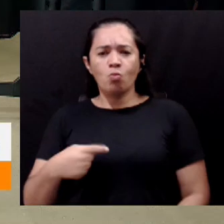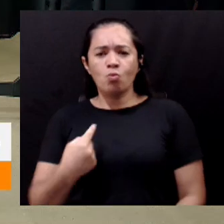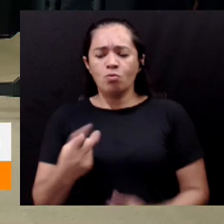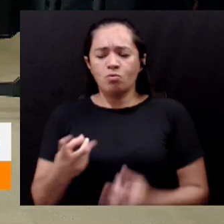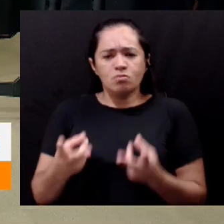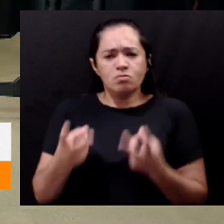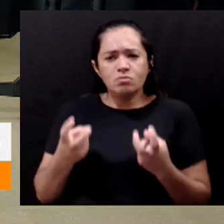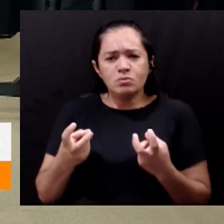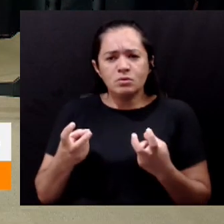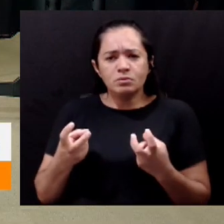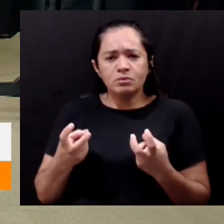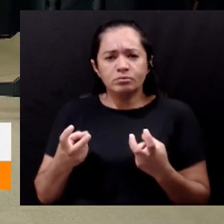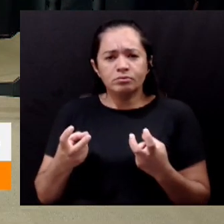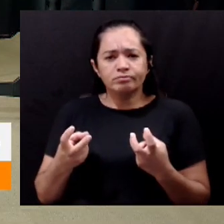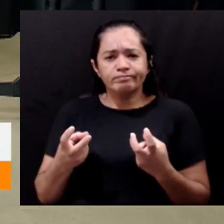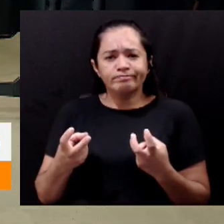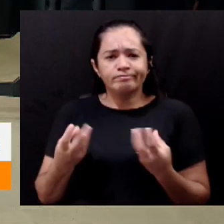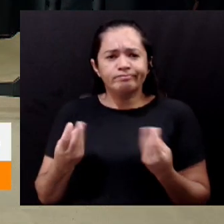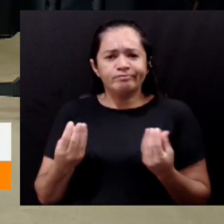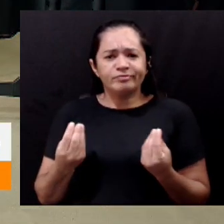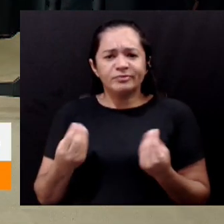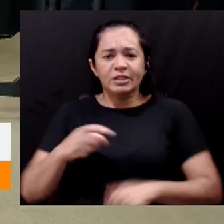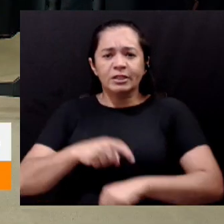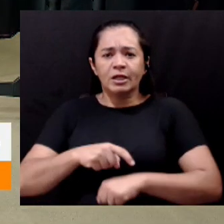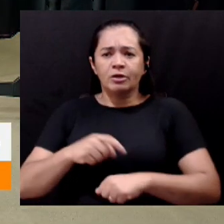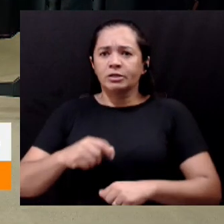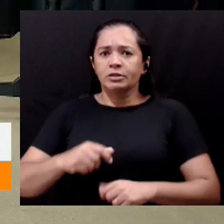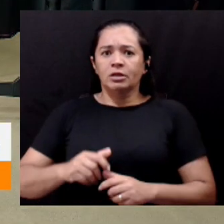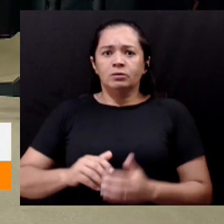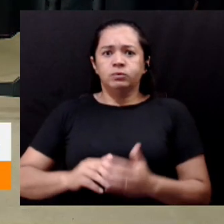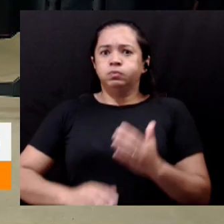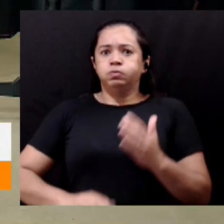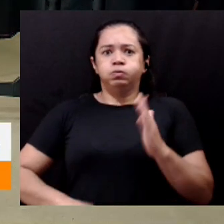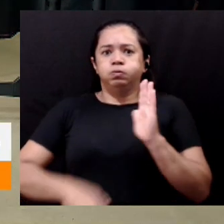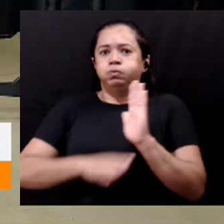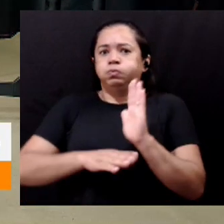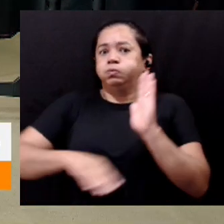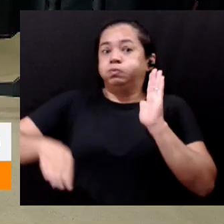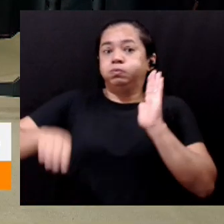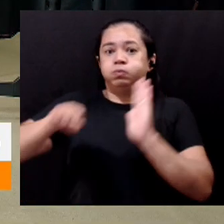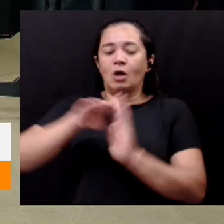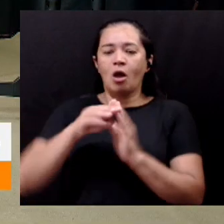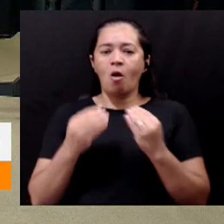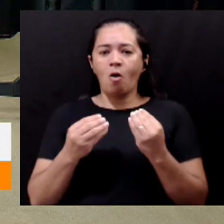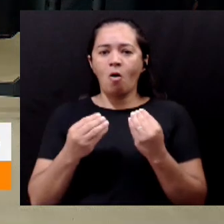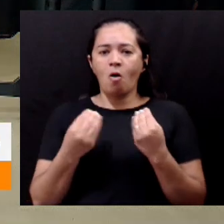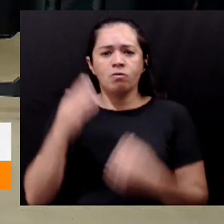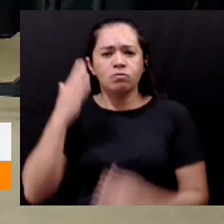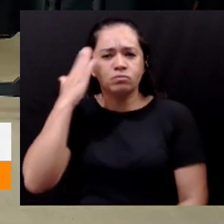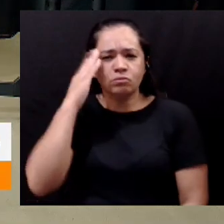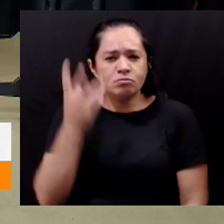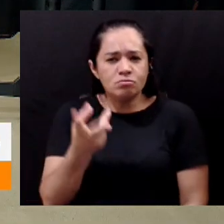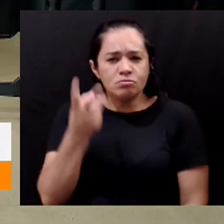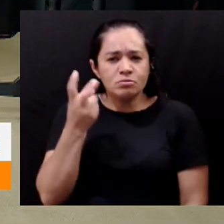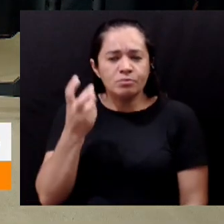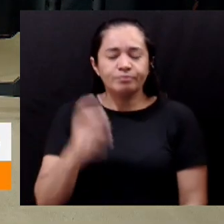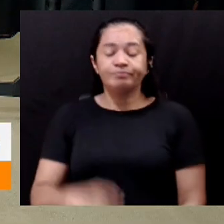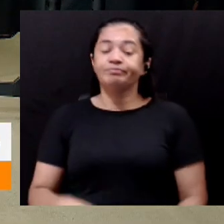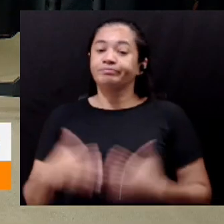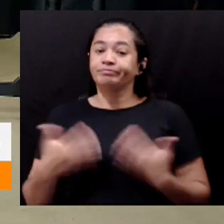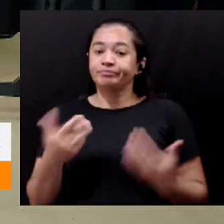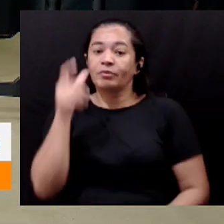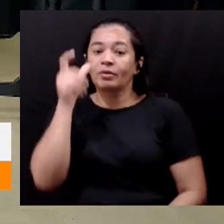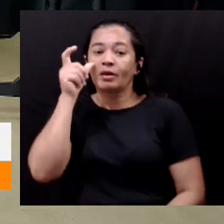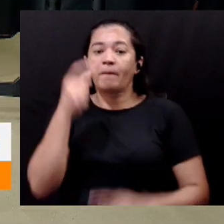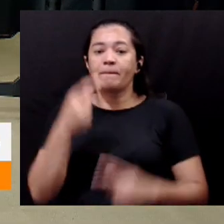quando ele está exacerbado, quais são os sinais, Juliana? É interessante, porque a gente fala do ego e às vezes o senso